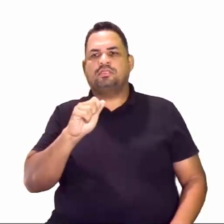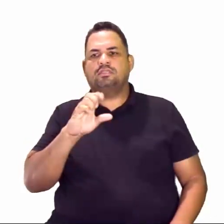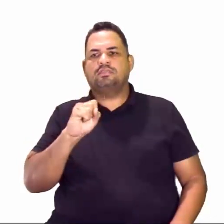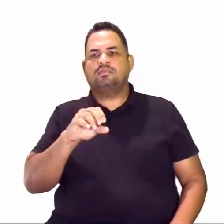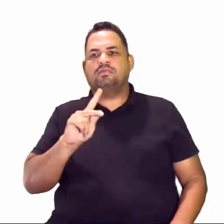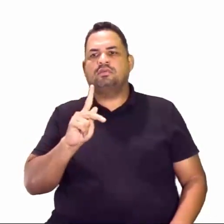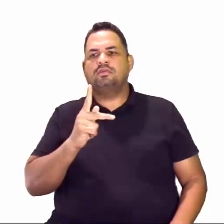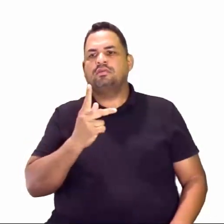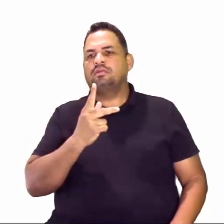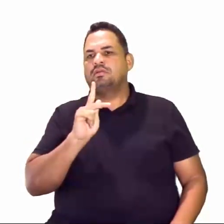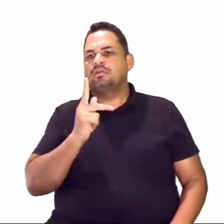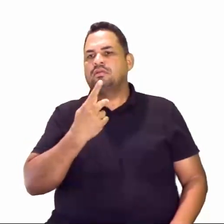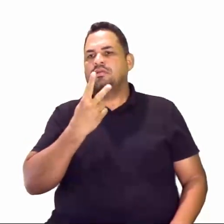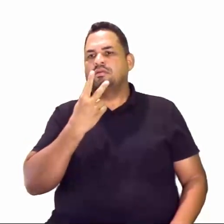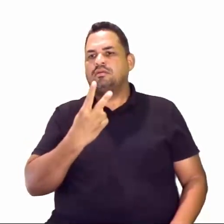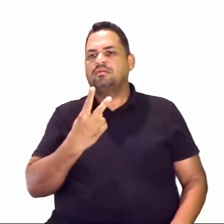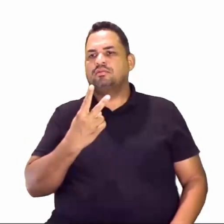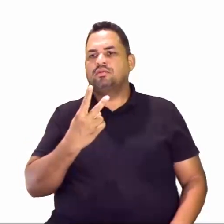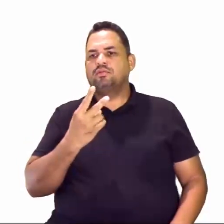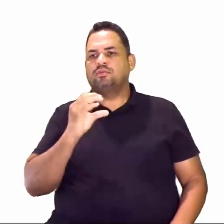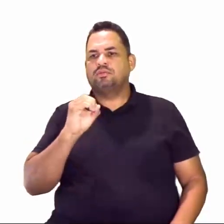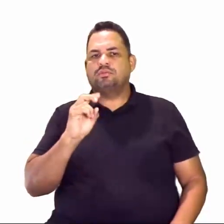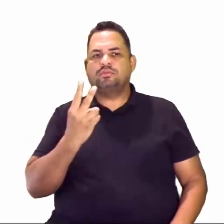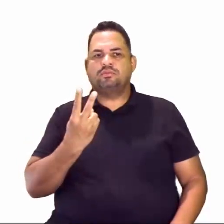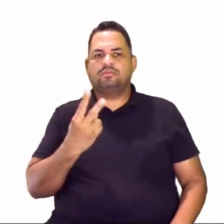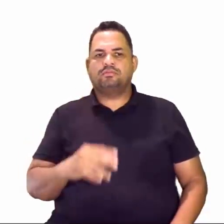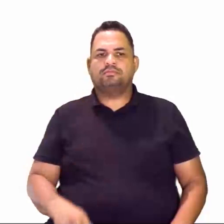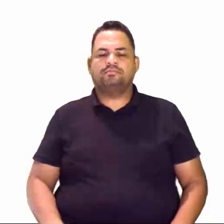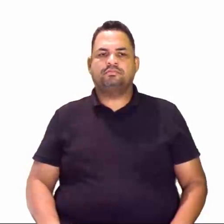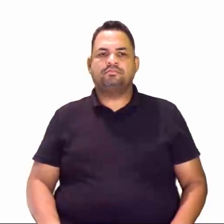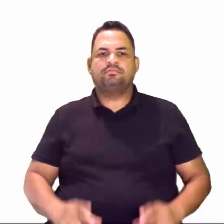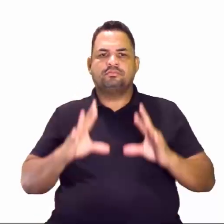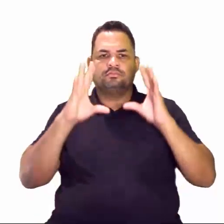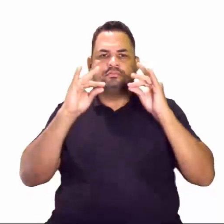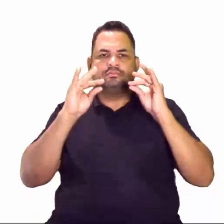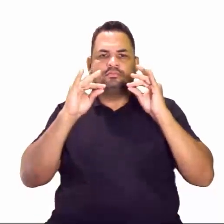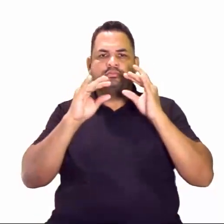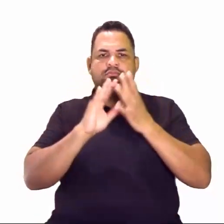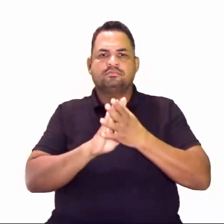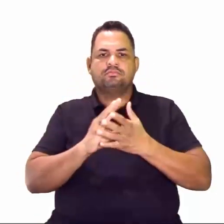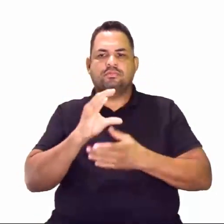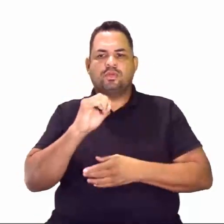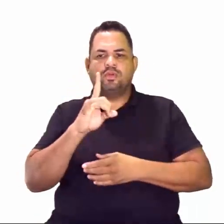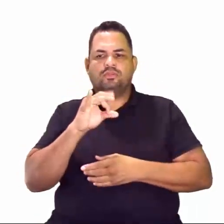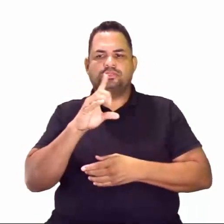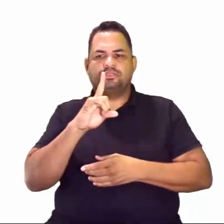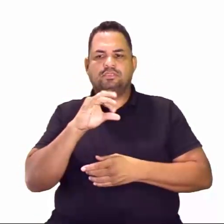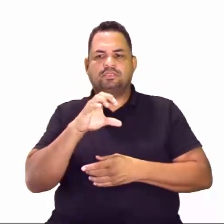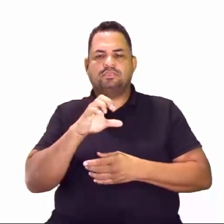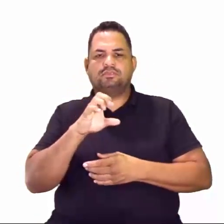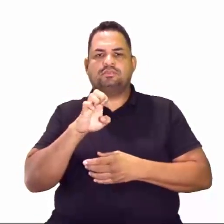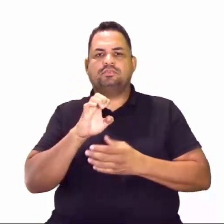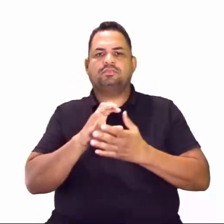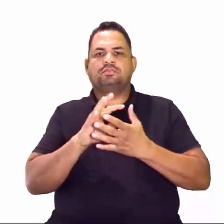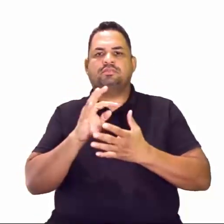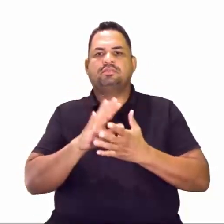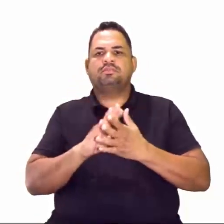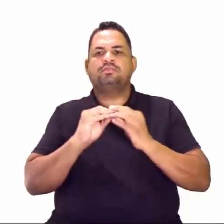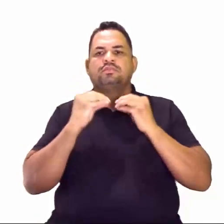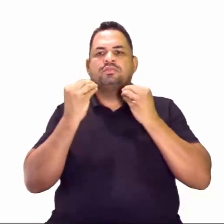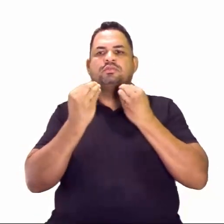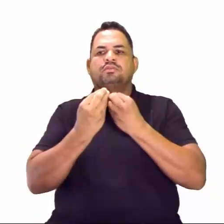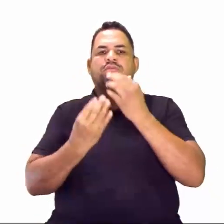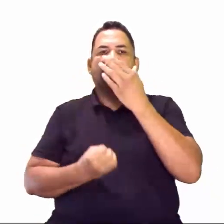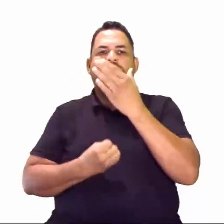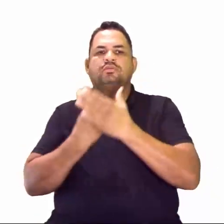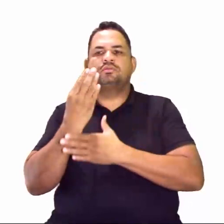de hidrogênio, que tem fórmula H2O2, é um líquido bastante oxidante. A substância foi